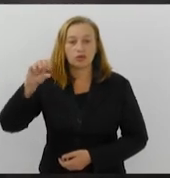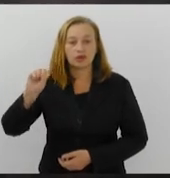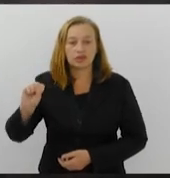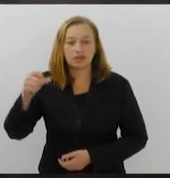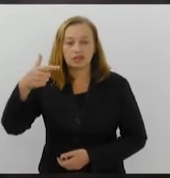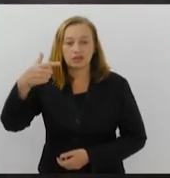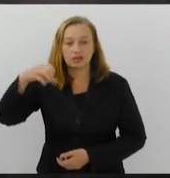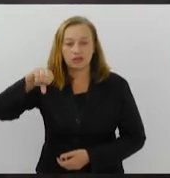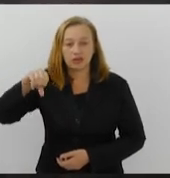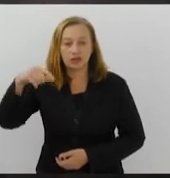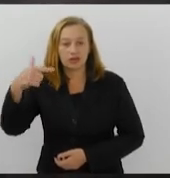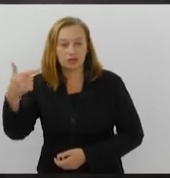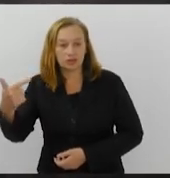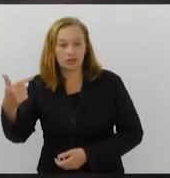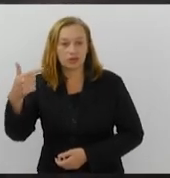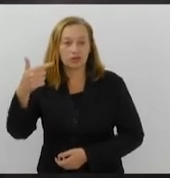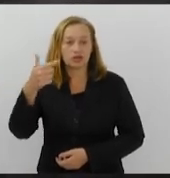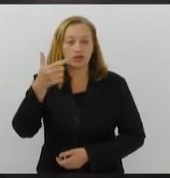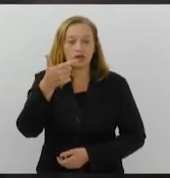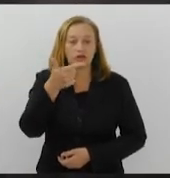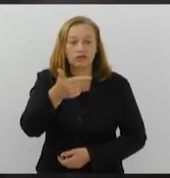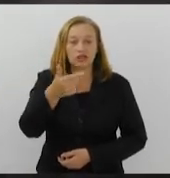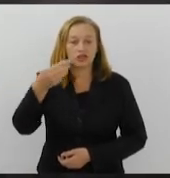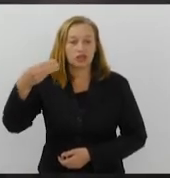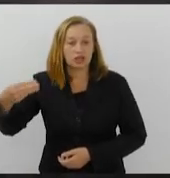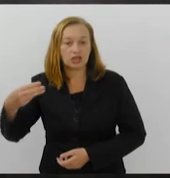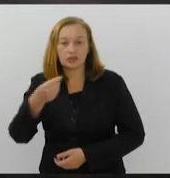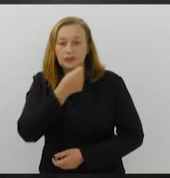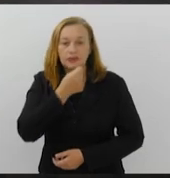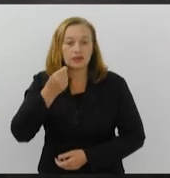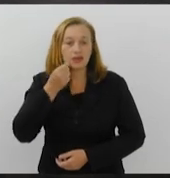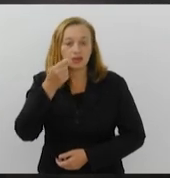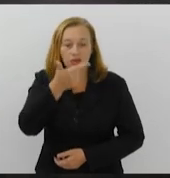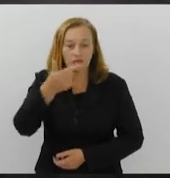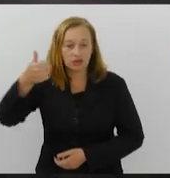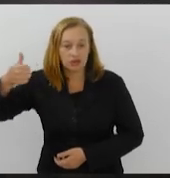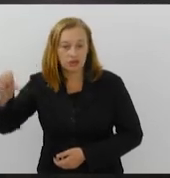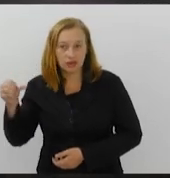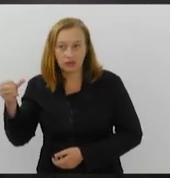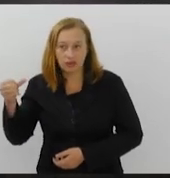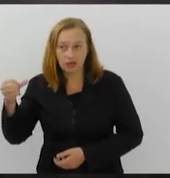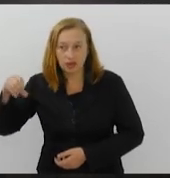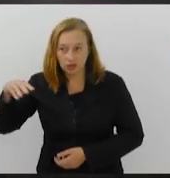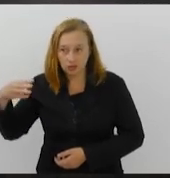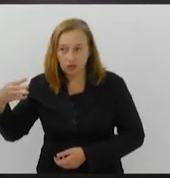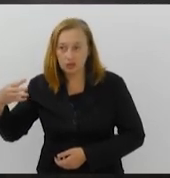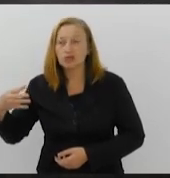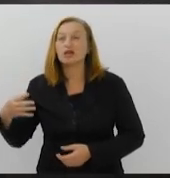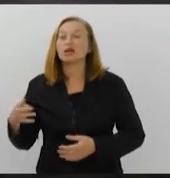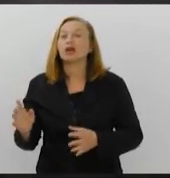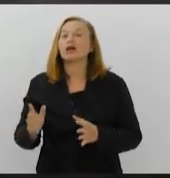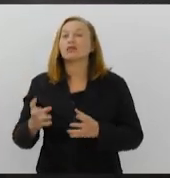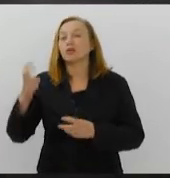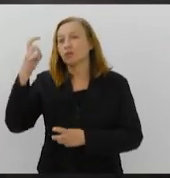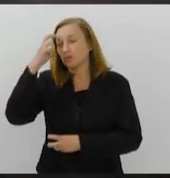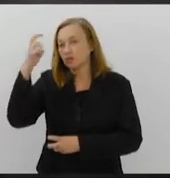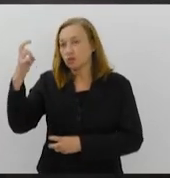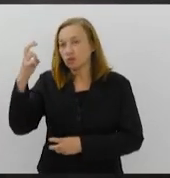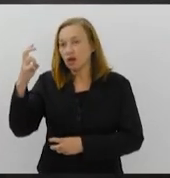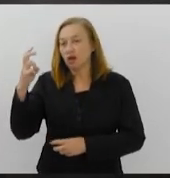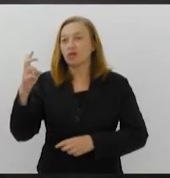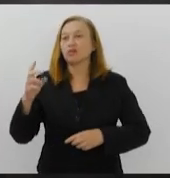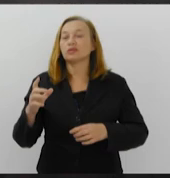setembro de 2014, que dispõe sobre o fomento à diversidade cultural por meio de incentivo às rádios e TVs